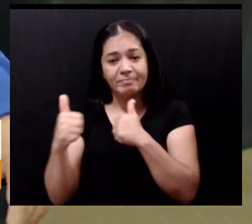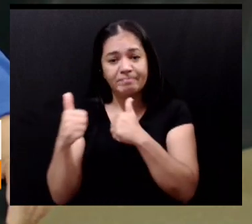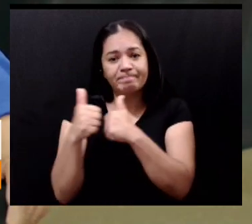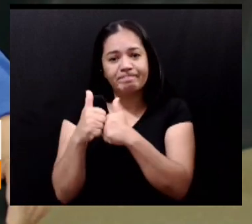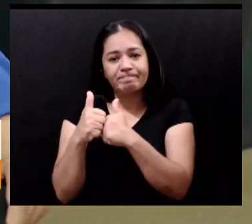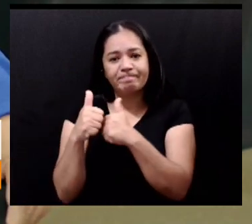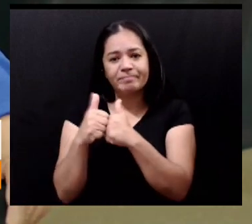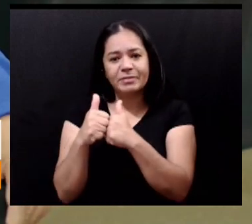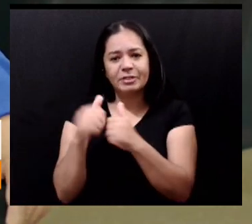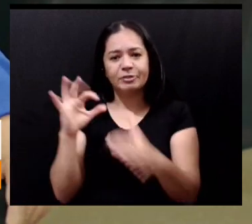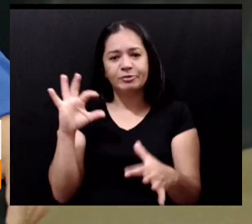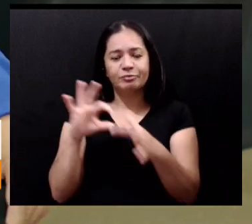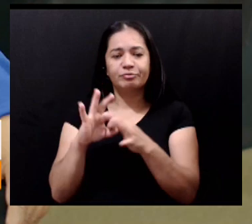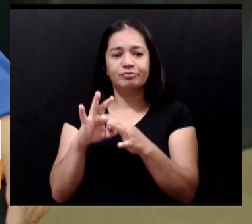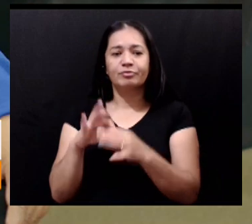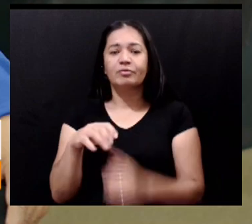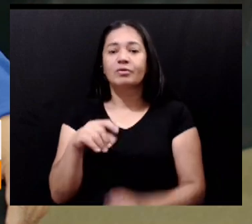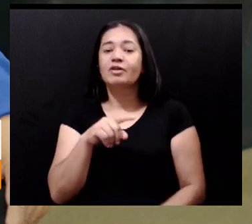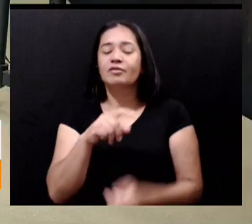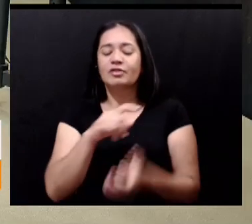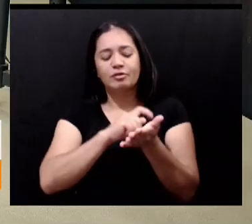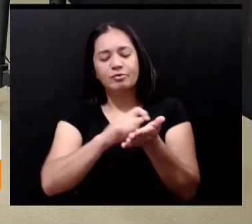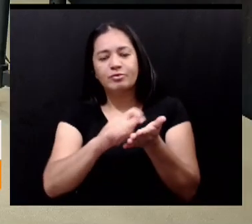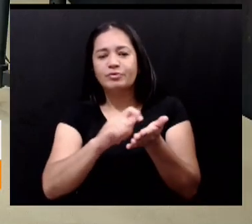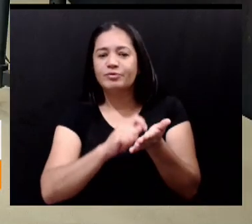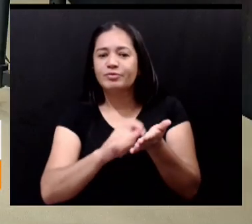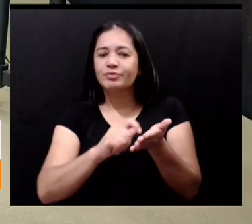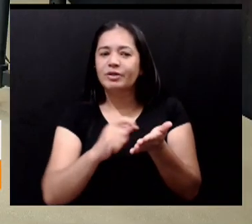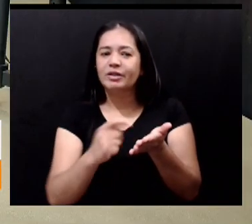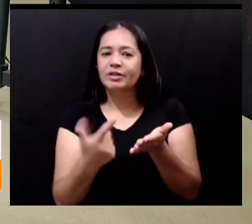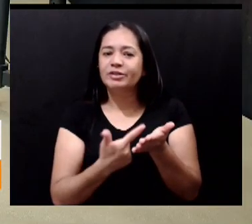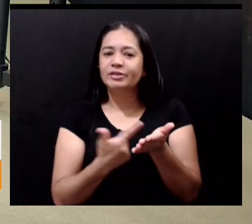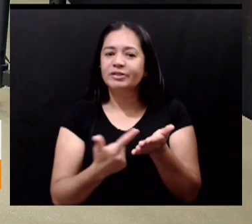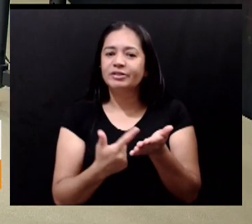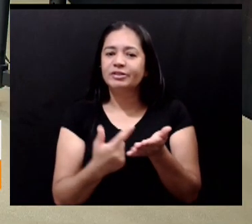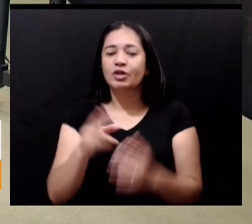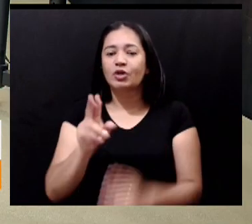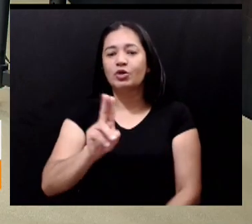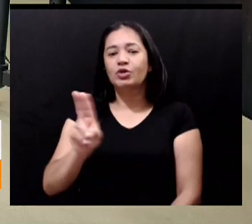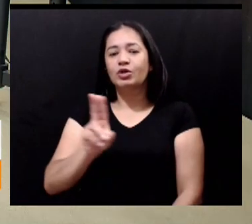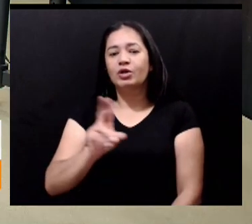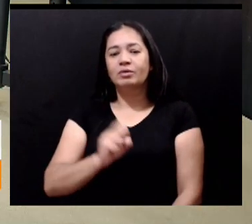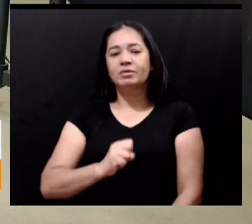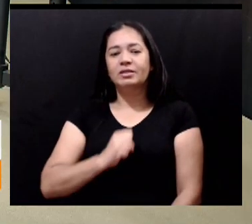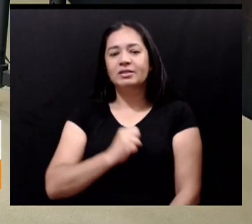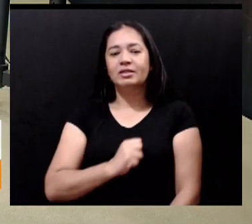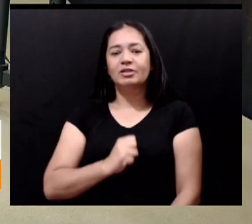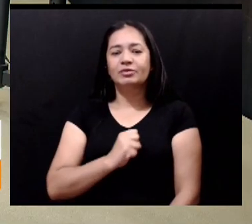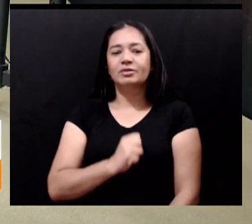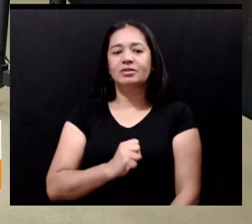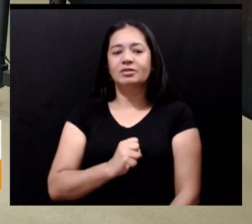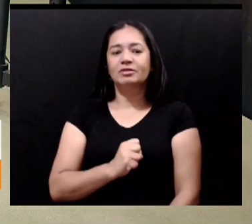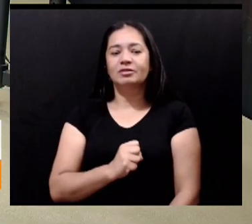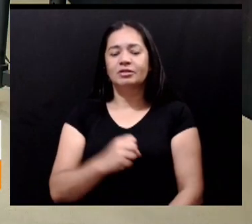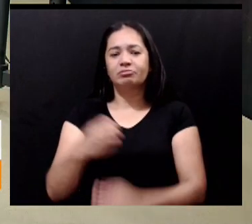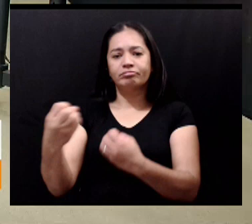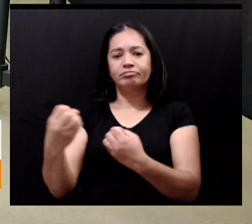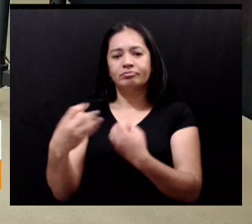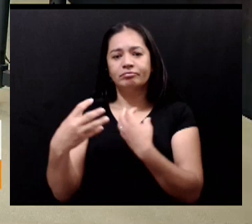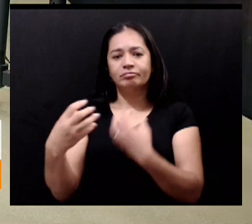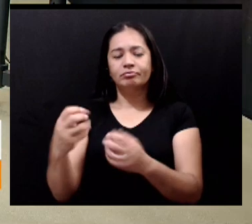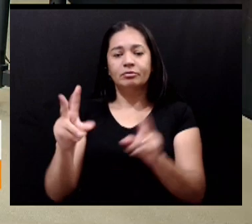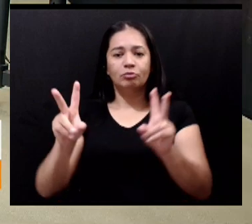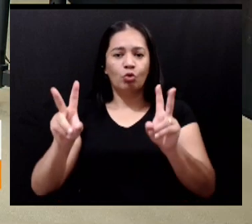no seu caderno terapêutico chamado Saudade, que nos ensina sobre o